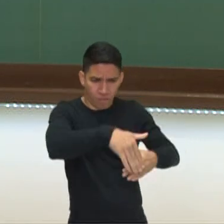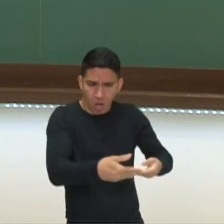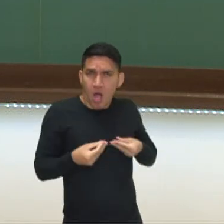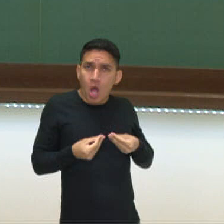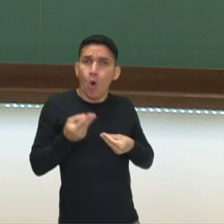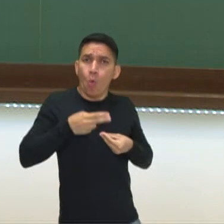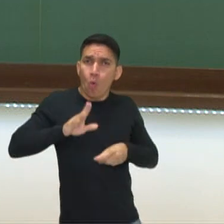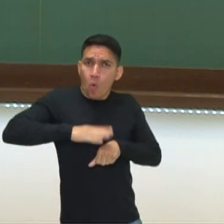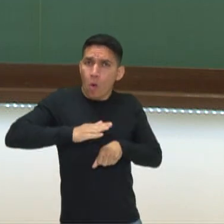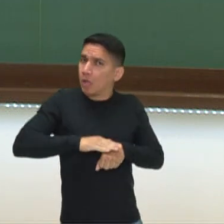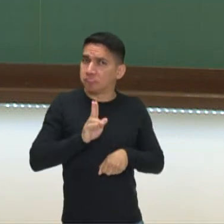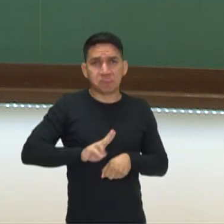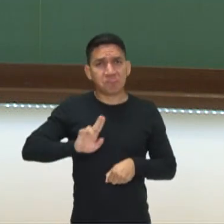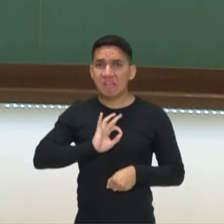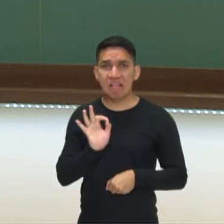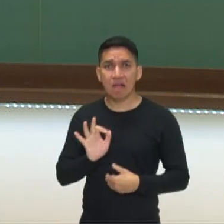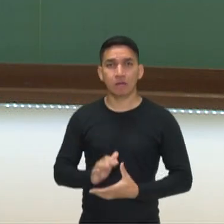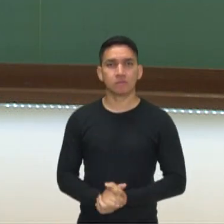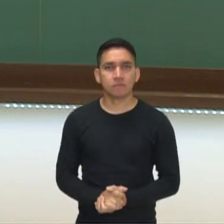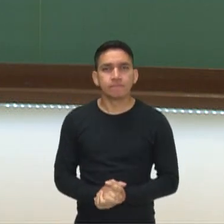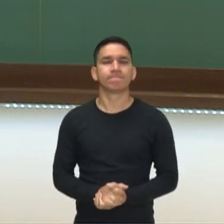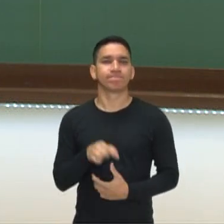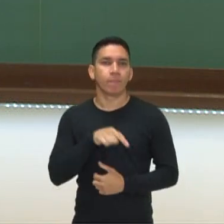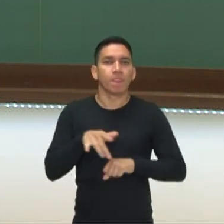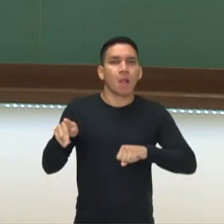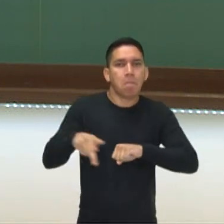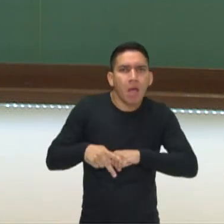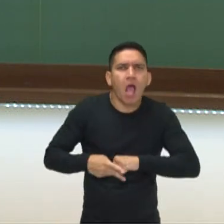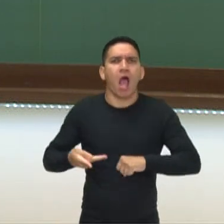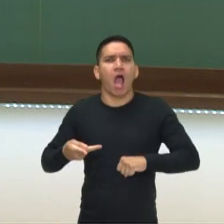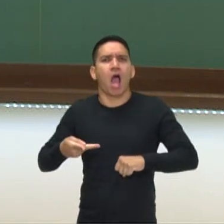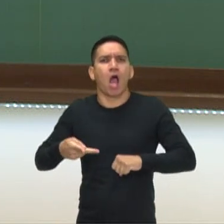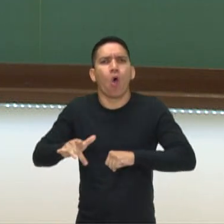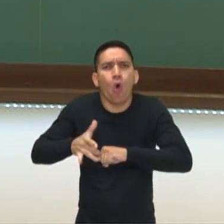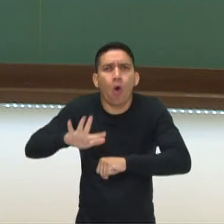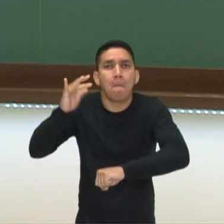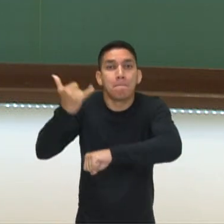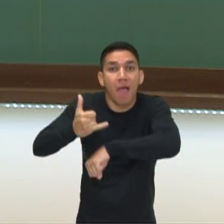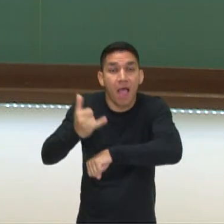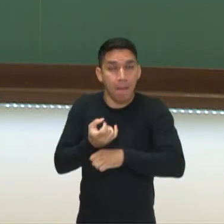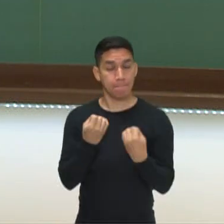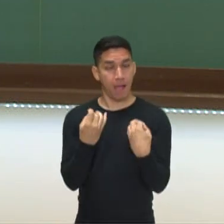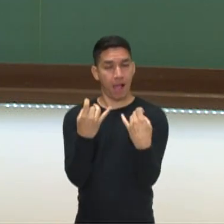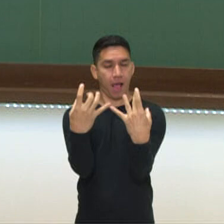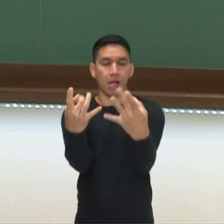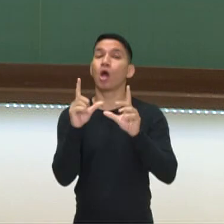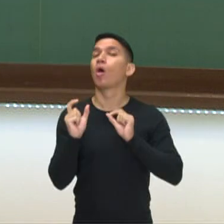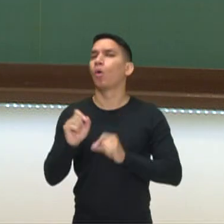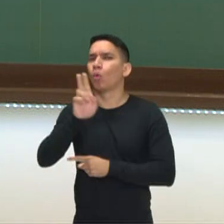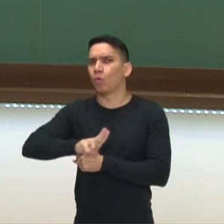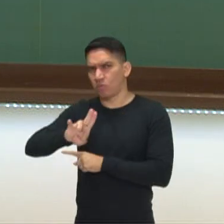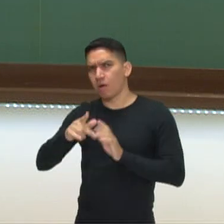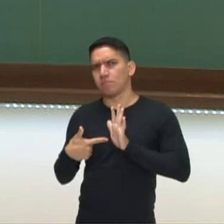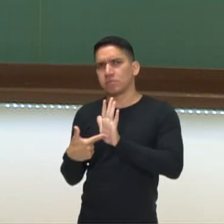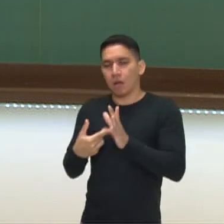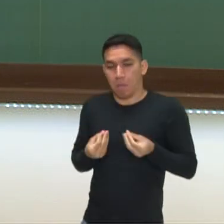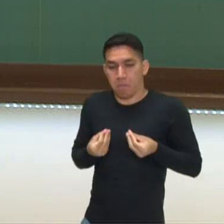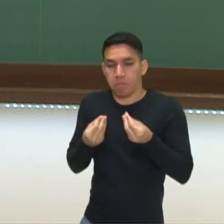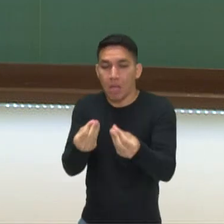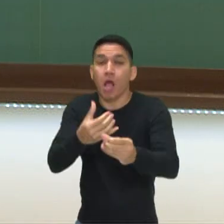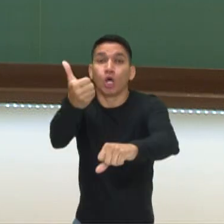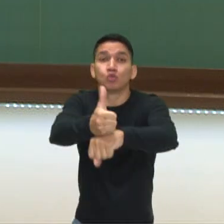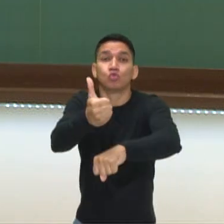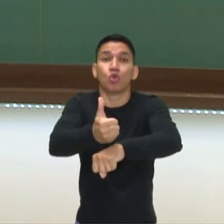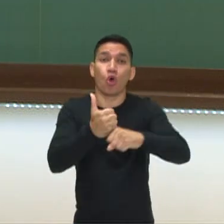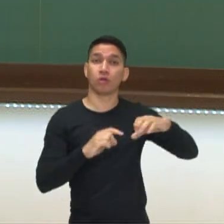prata, desse ouro. Essa prata, esse ouro, esse metal precioso ia ser entregue para o proprietário da